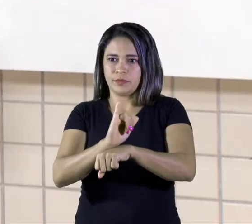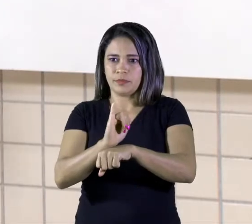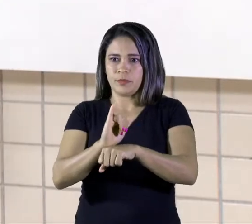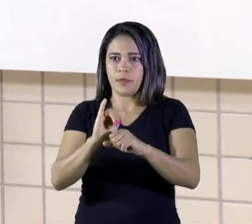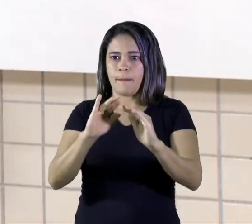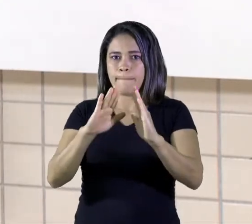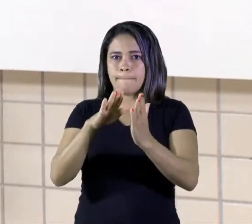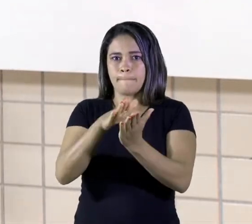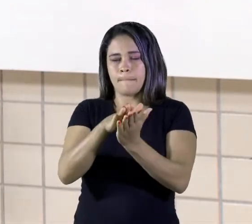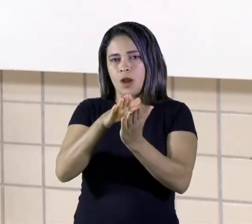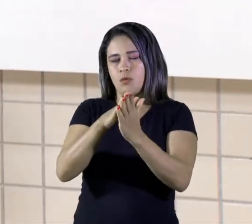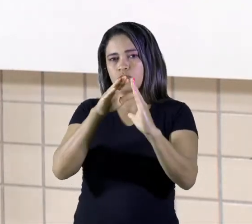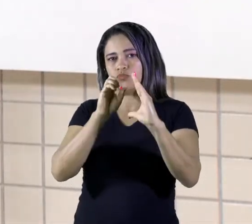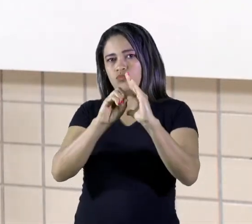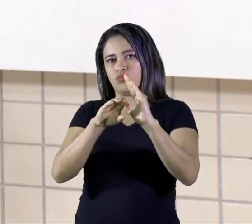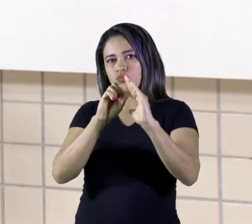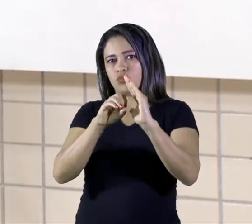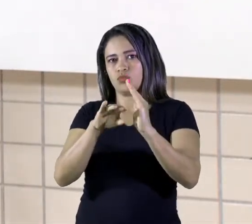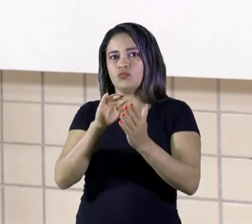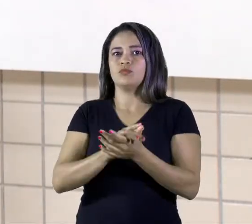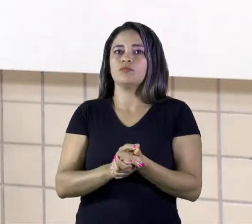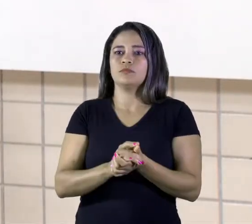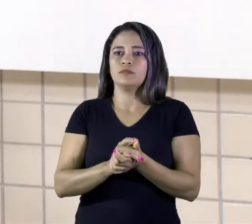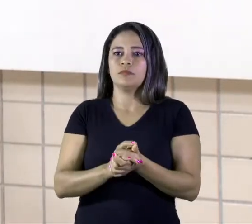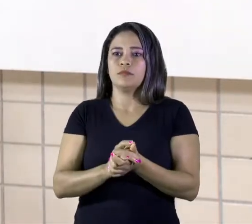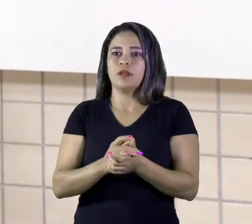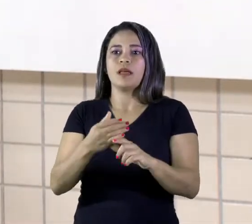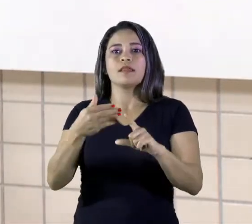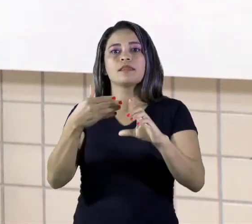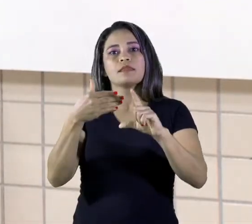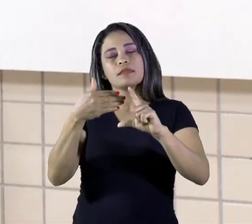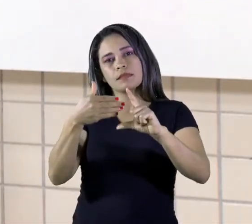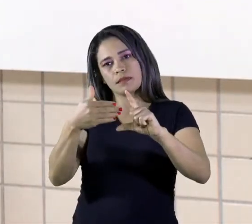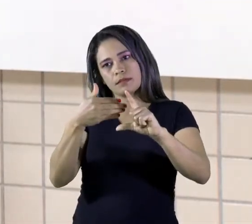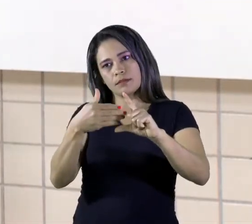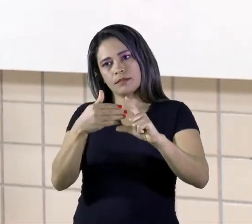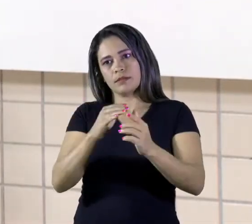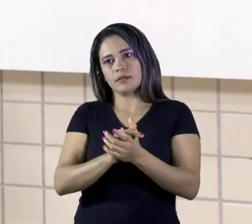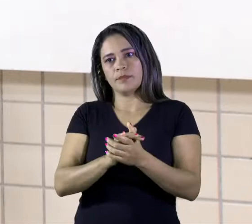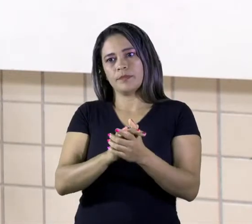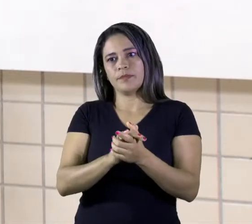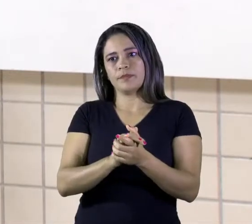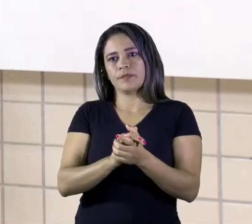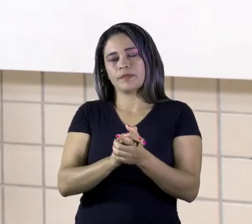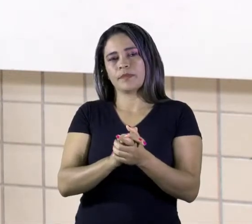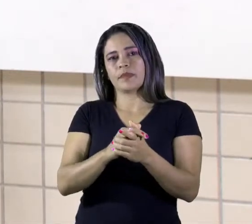Home School. E na plataforma tem